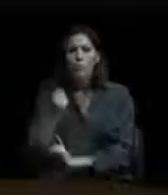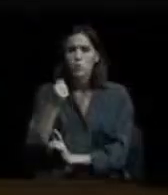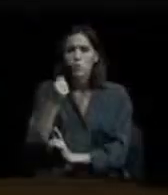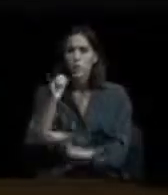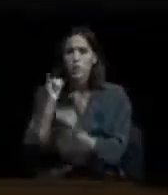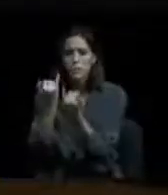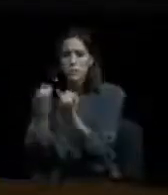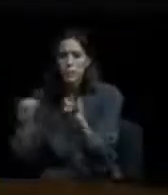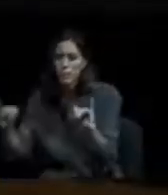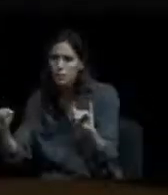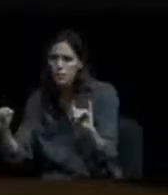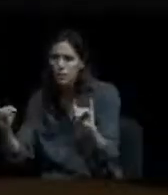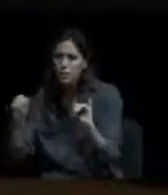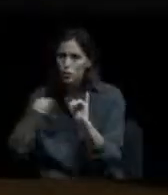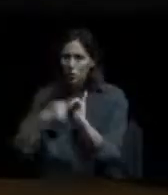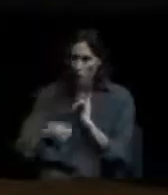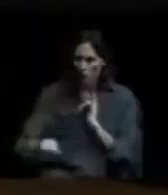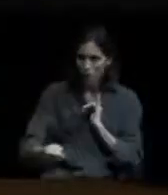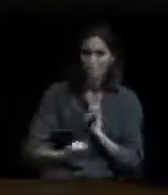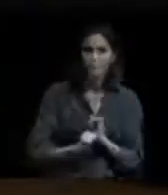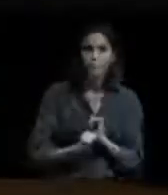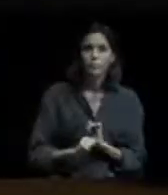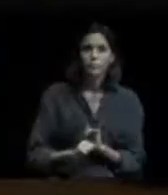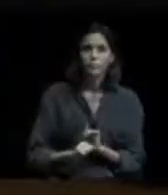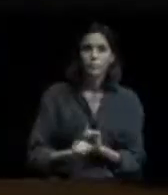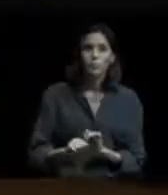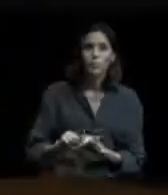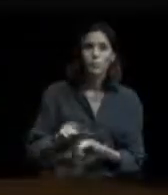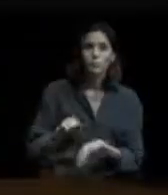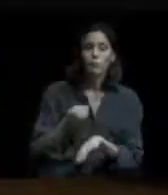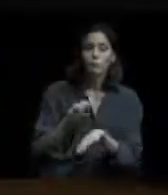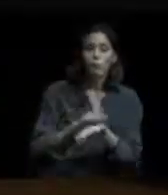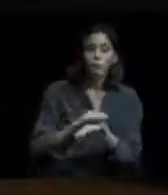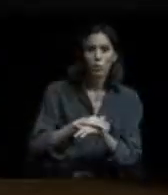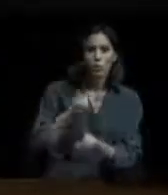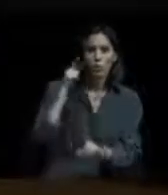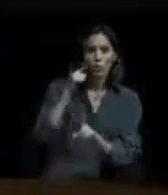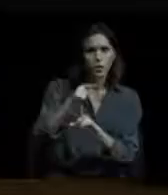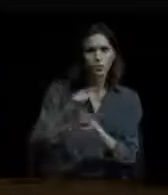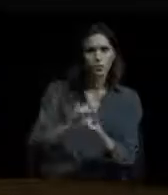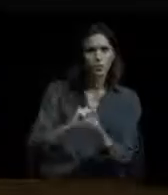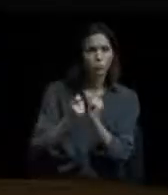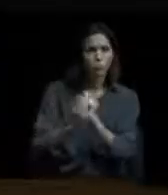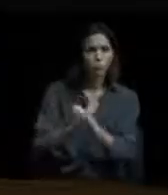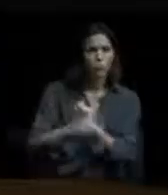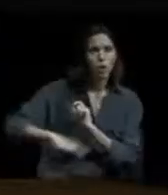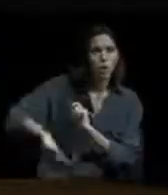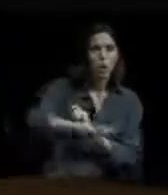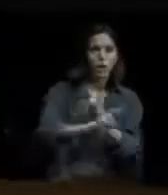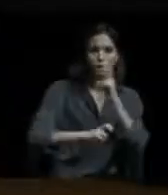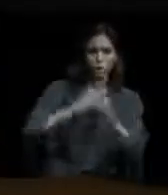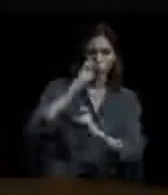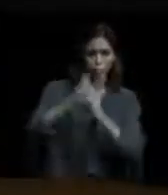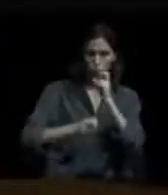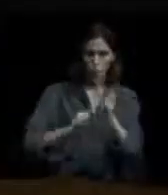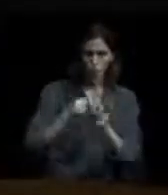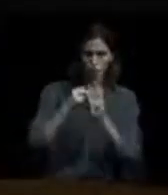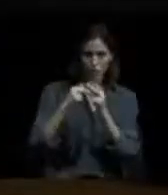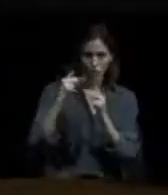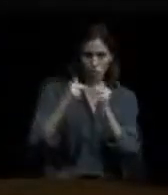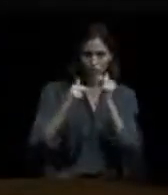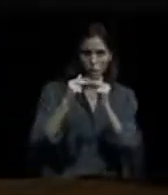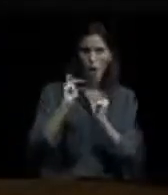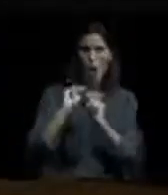pretensa independência. Também a Operação Integrada de Entrecampos, que tem como objetivo renovar o espaço que outrora fora ocupado pela Feira Popular de Lisboa e